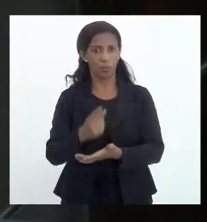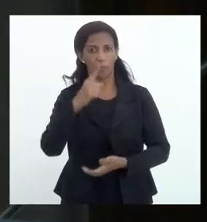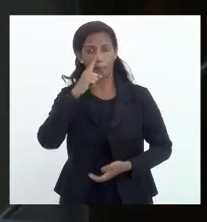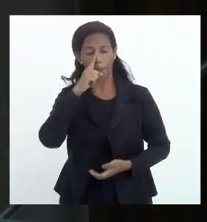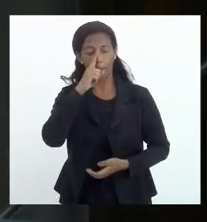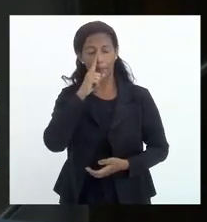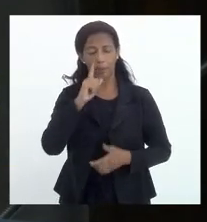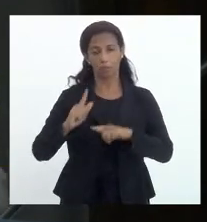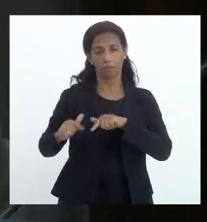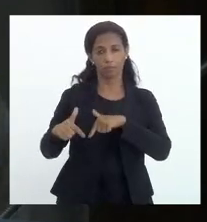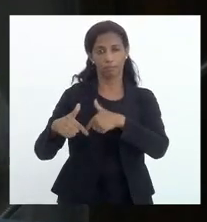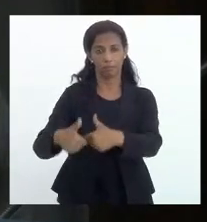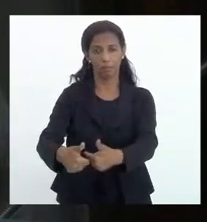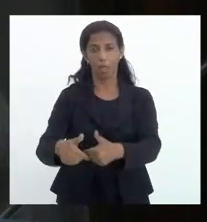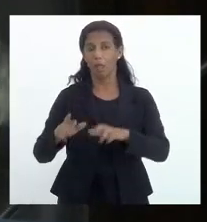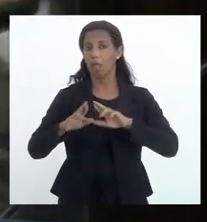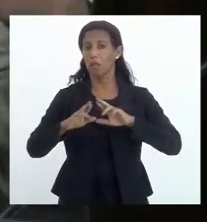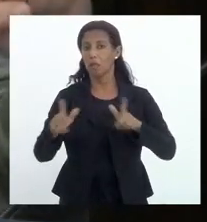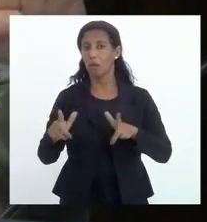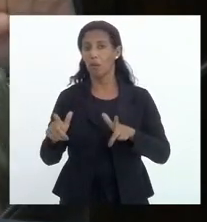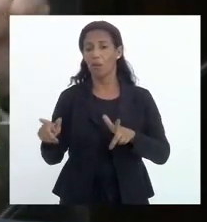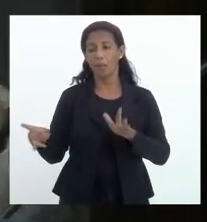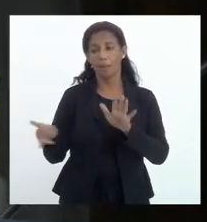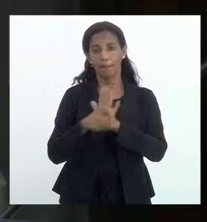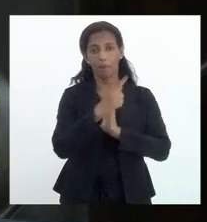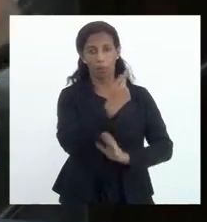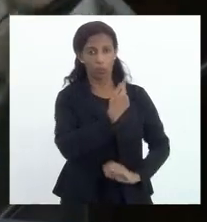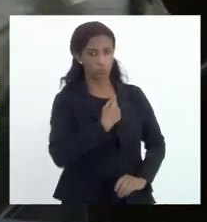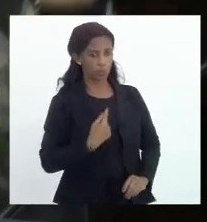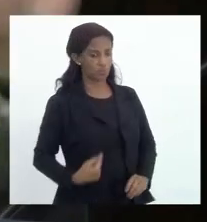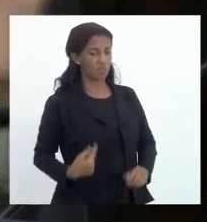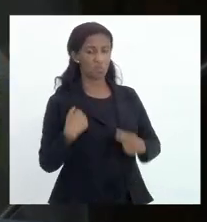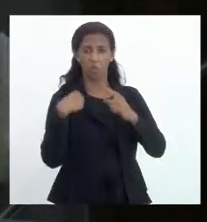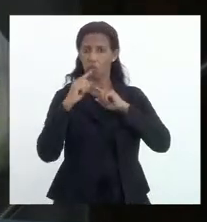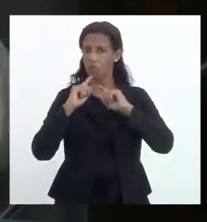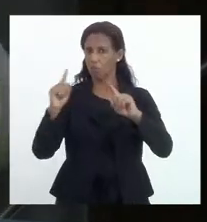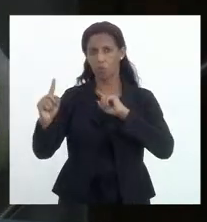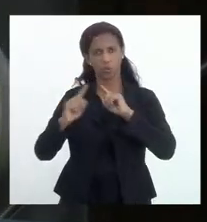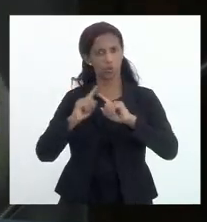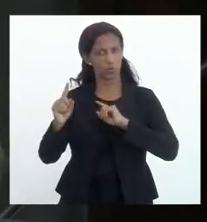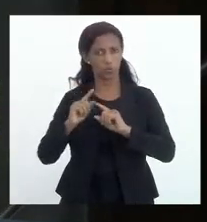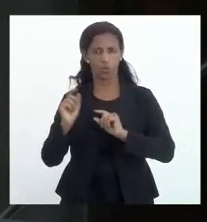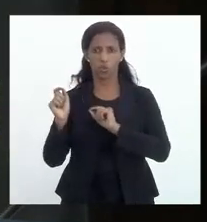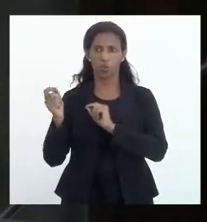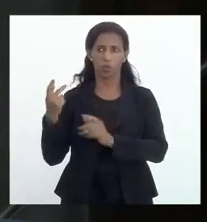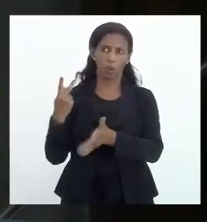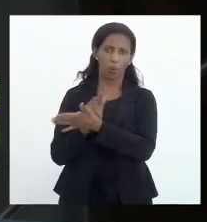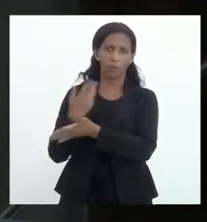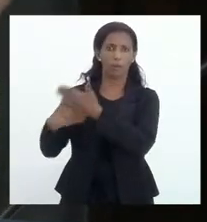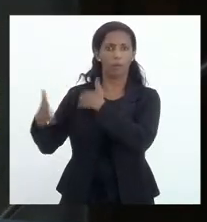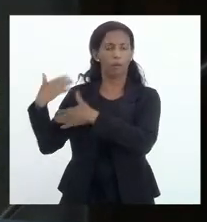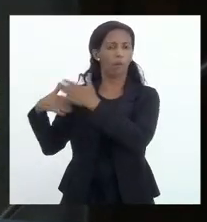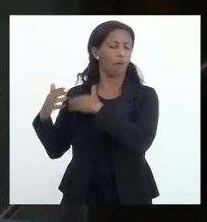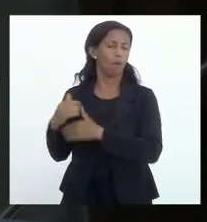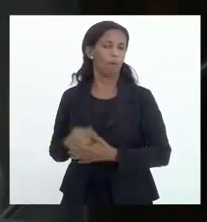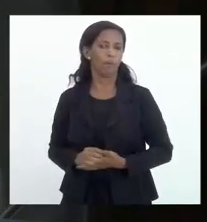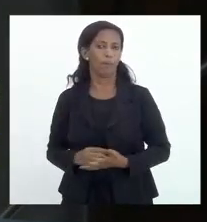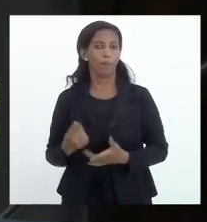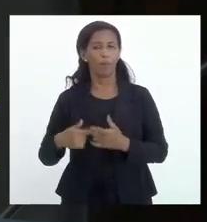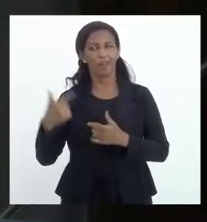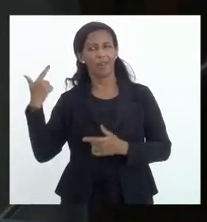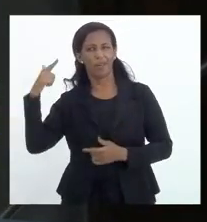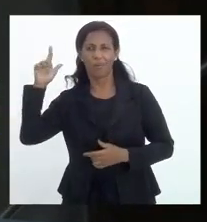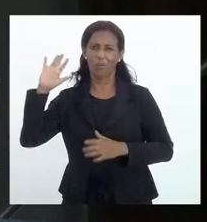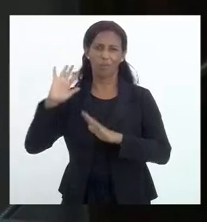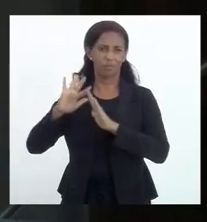da operação não é risco nem do governo do Estado. E eu não vou discutir o que foi feito à época, porque as condições eram